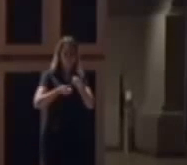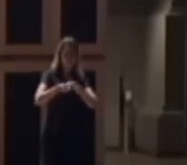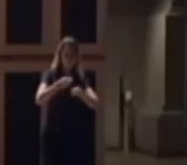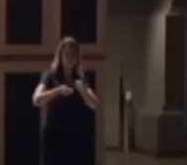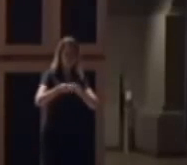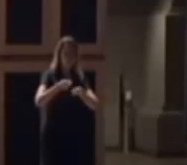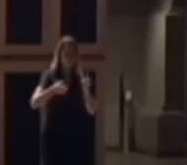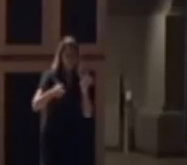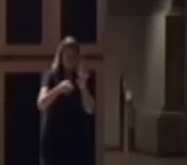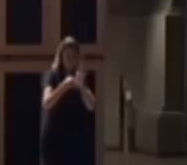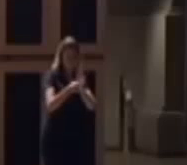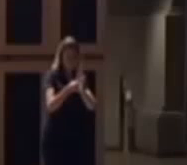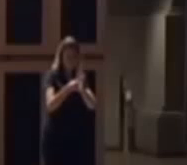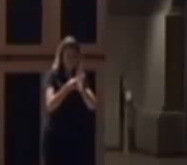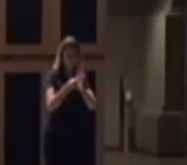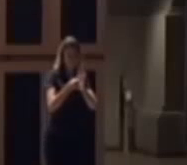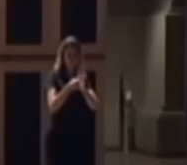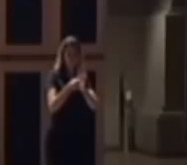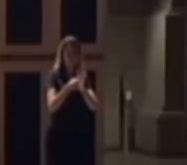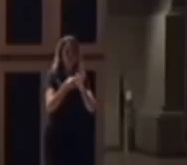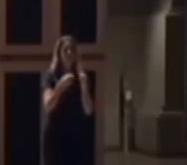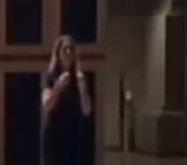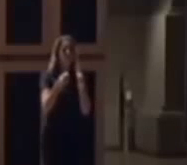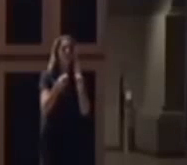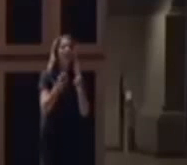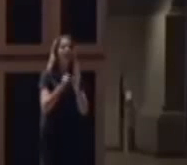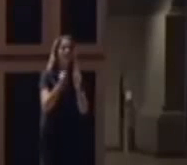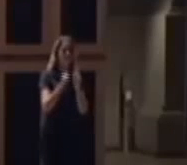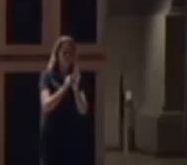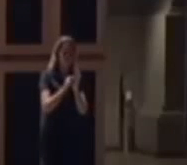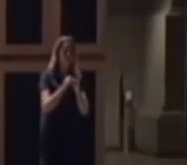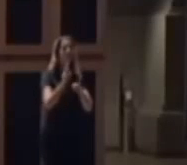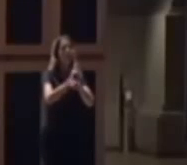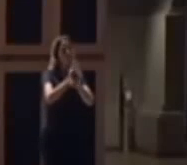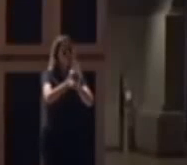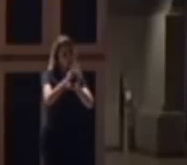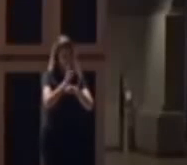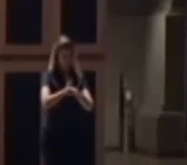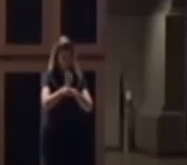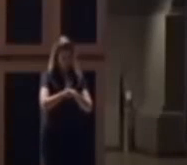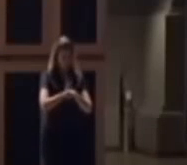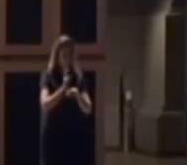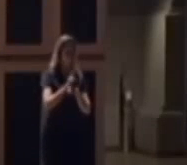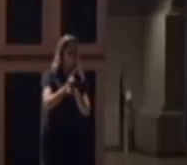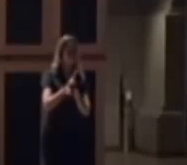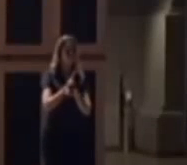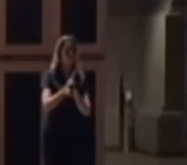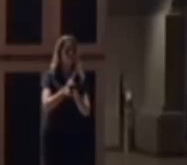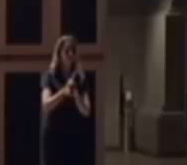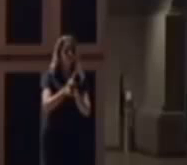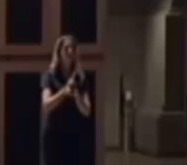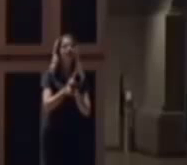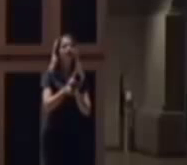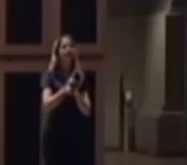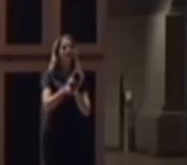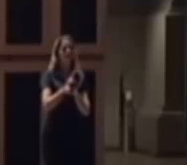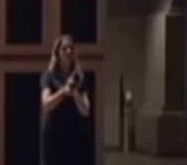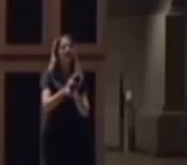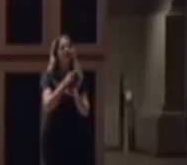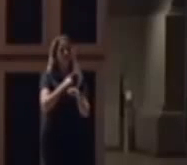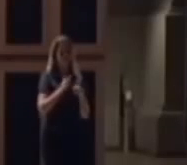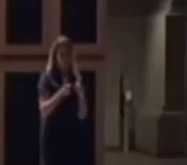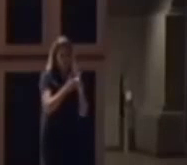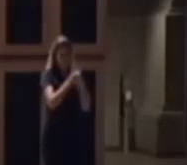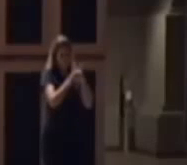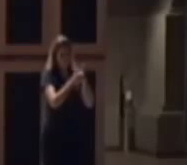de parceria, ele é realizado por uma comissão supervisora, como eu falei, e com o apoio da CEPLAG é feito, então, um acompanhamento. Aí eu